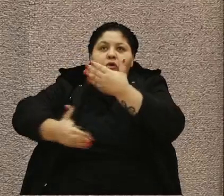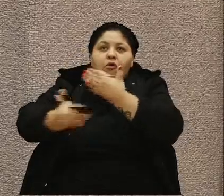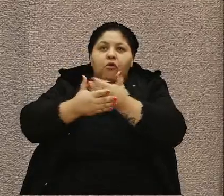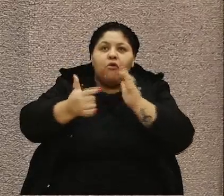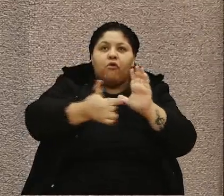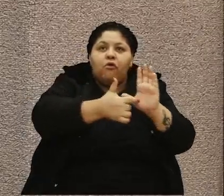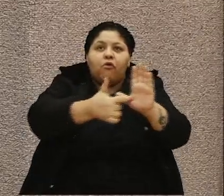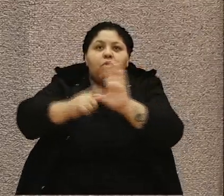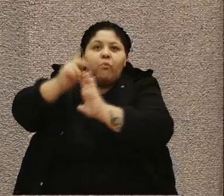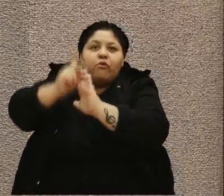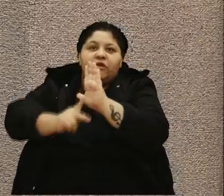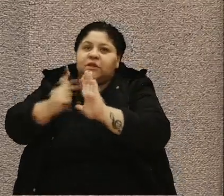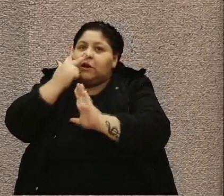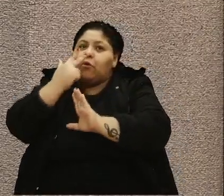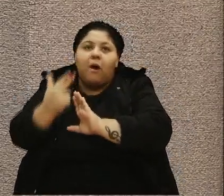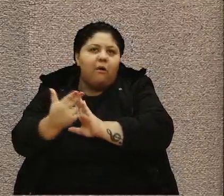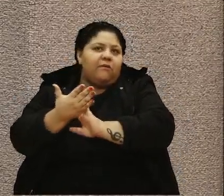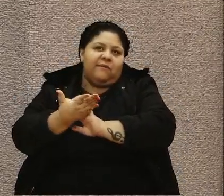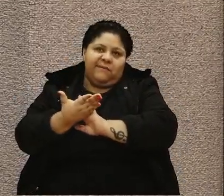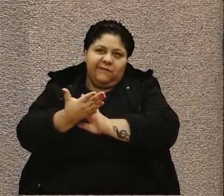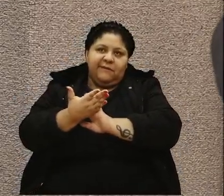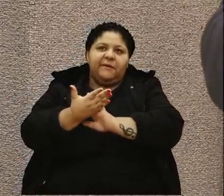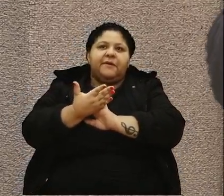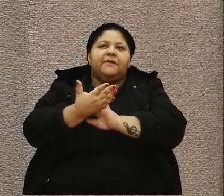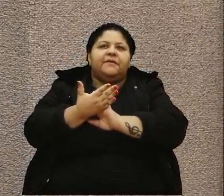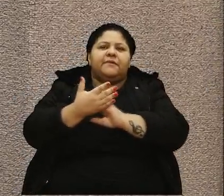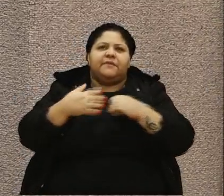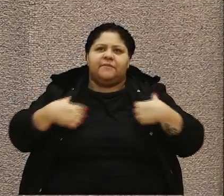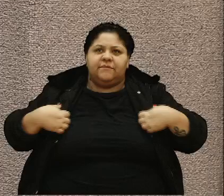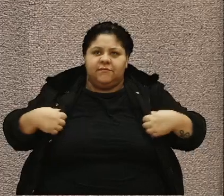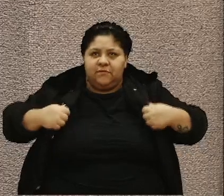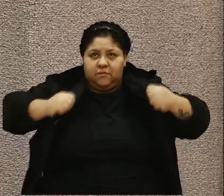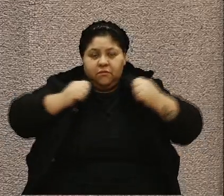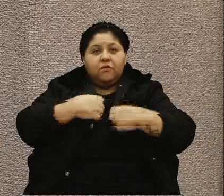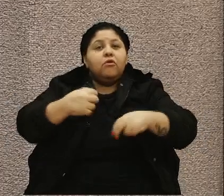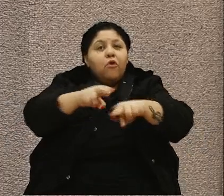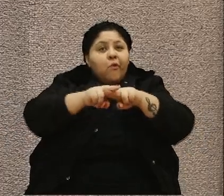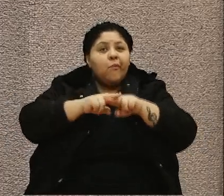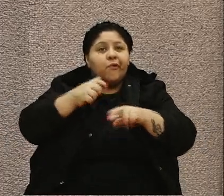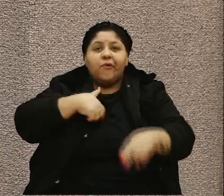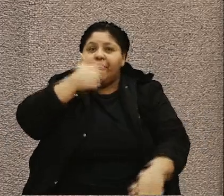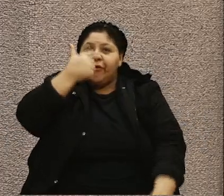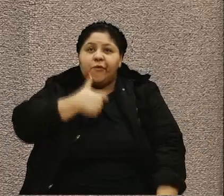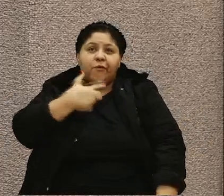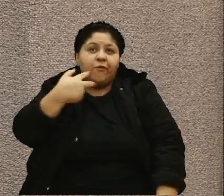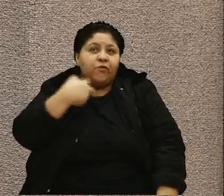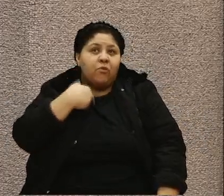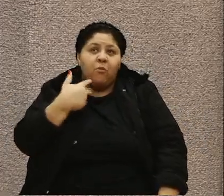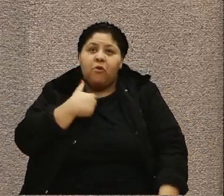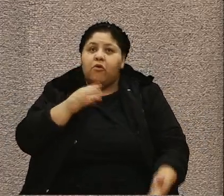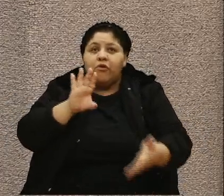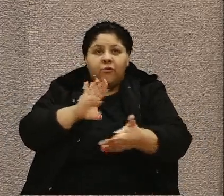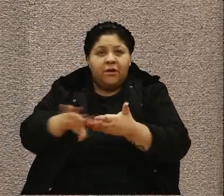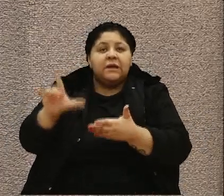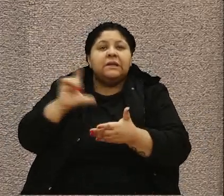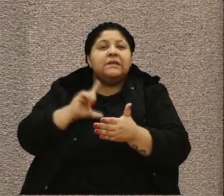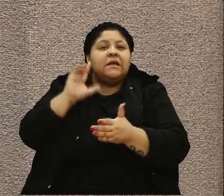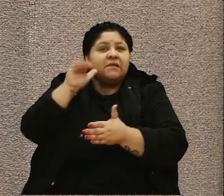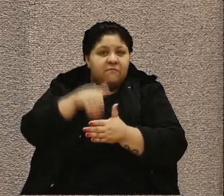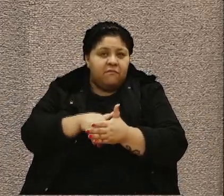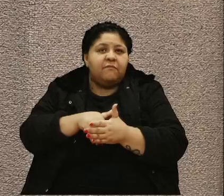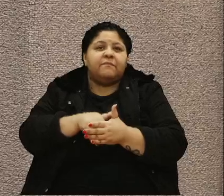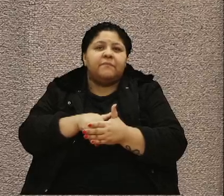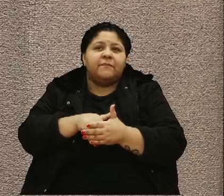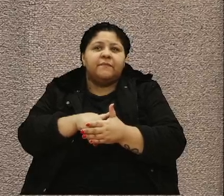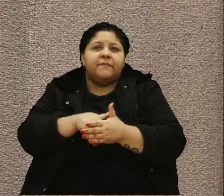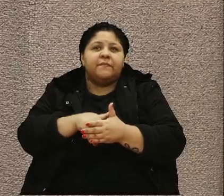apresentando o mesmo projeto. Né? Então, o senhor me permitiu uma parte. Portanto, eu acho que não pode retirar, tem que ser votado, tá?